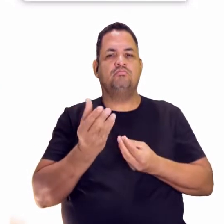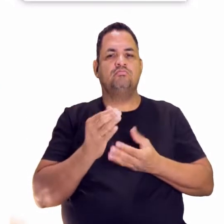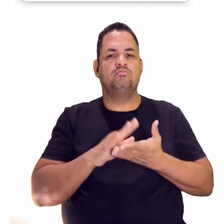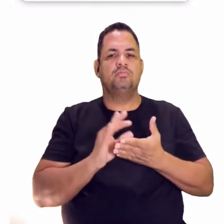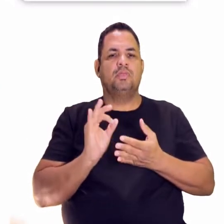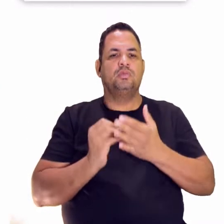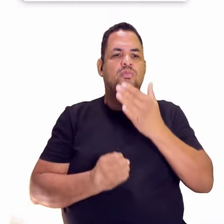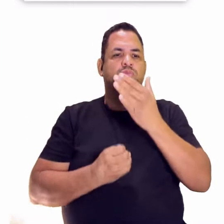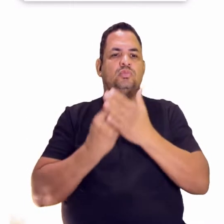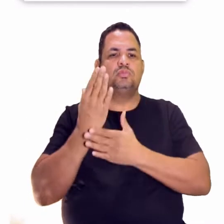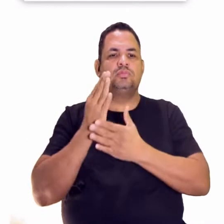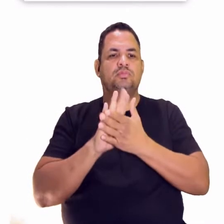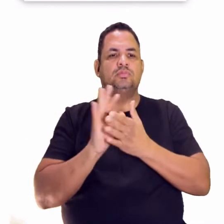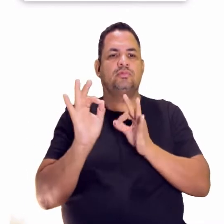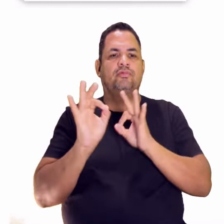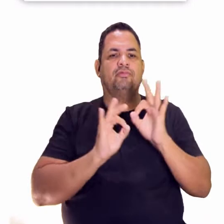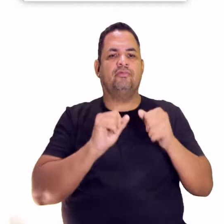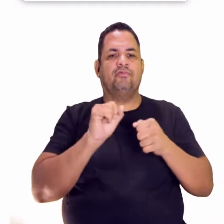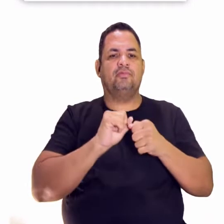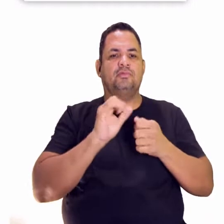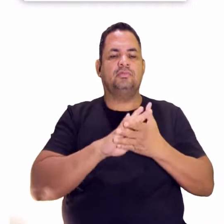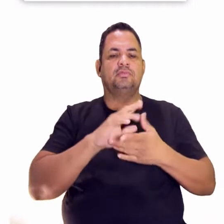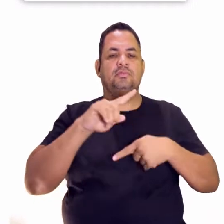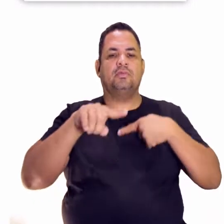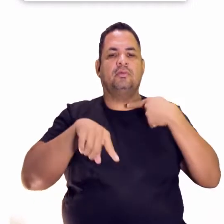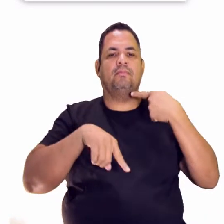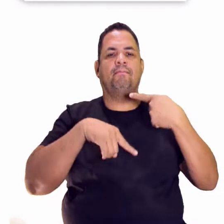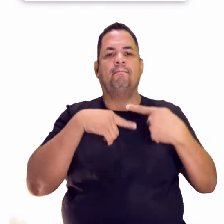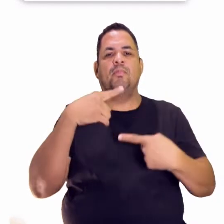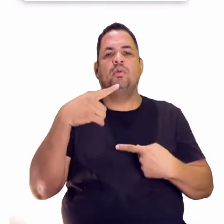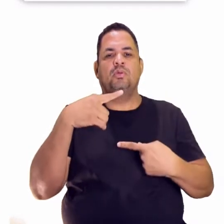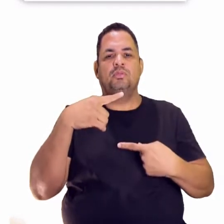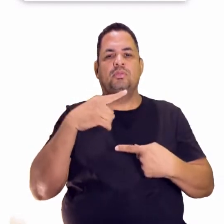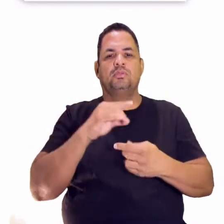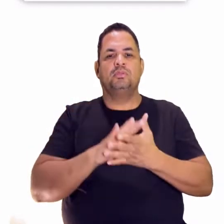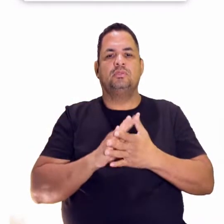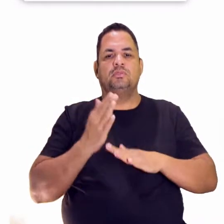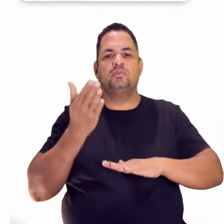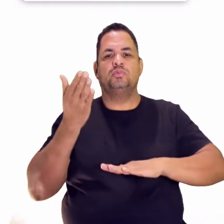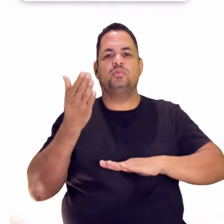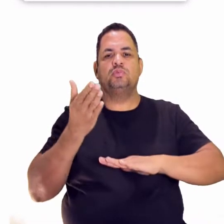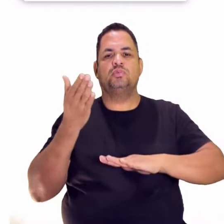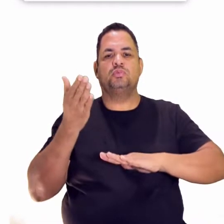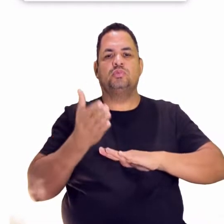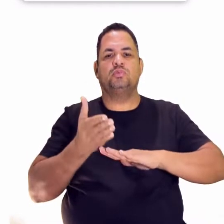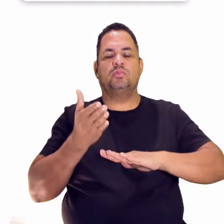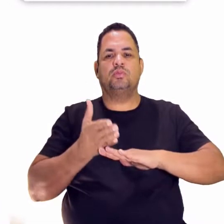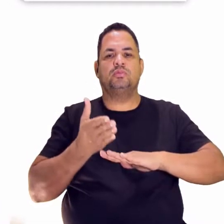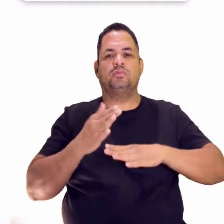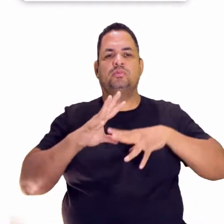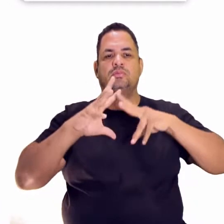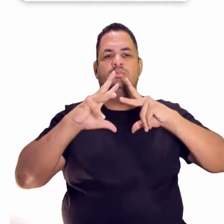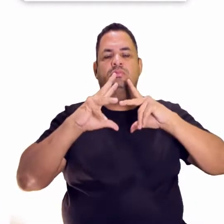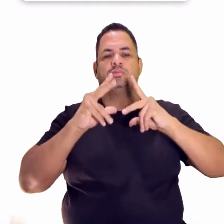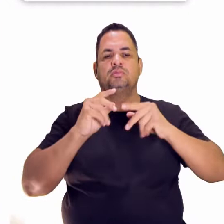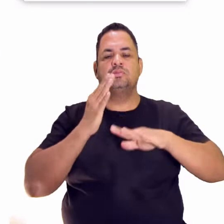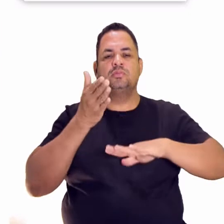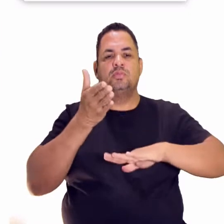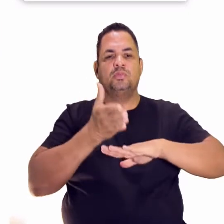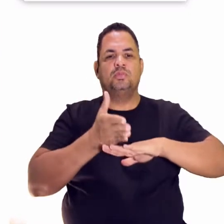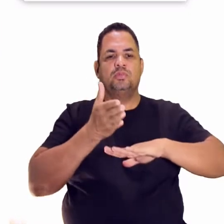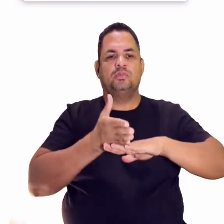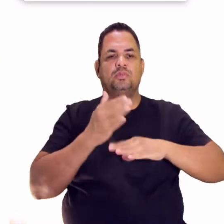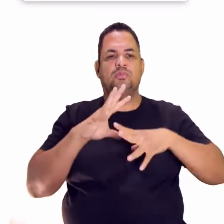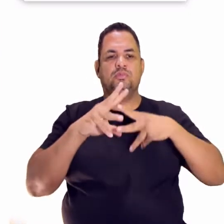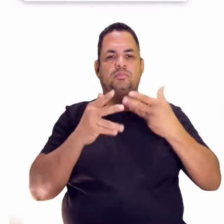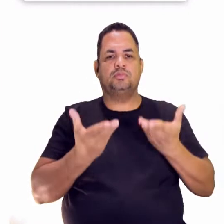construiu a partir do pós-modernismo. Então, vão vendo que todas essas sentenças